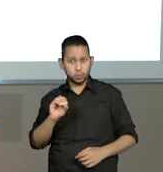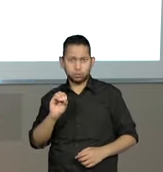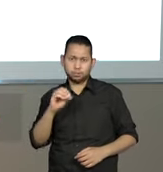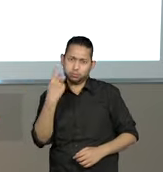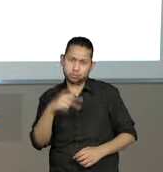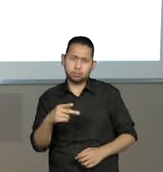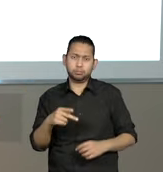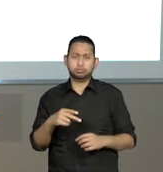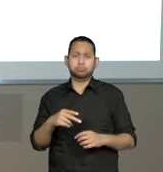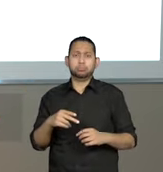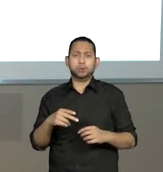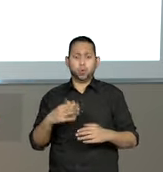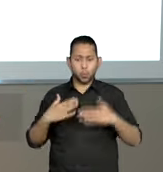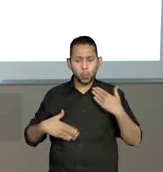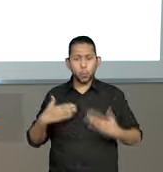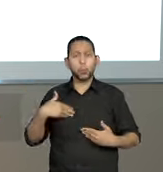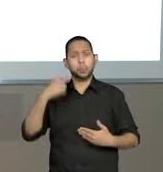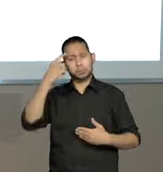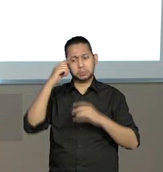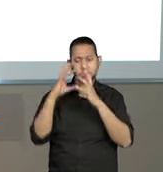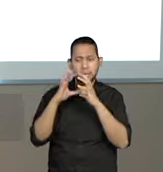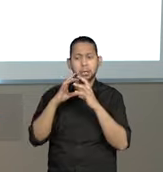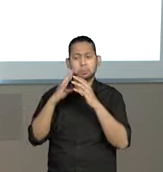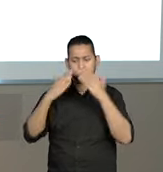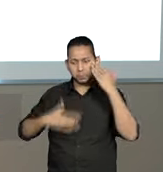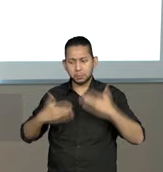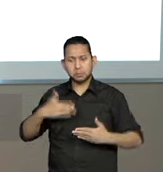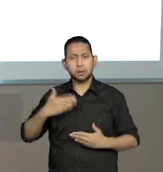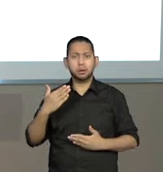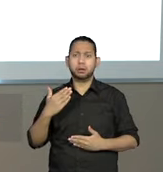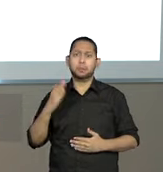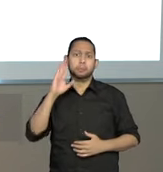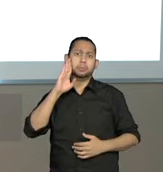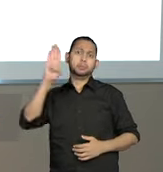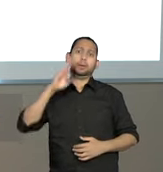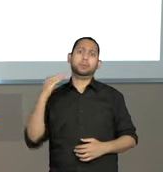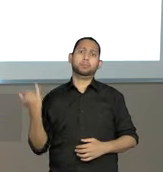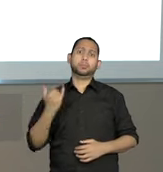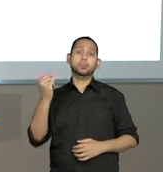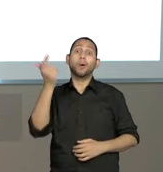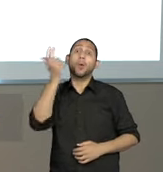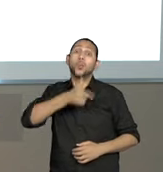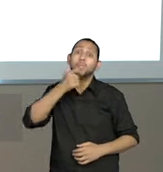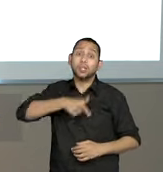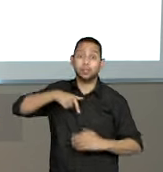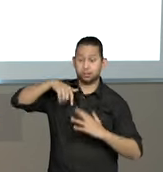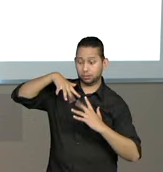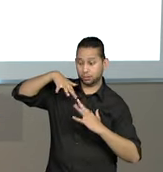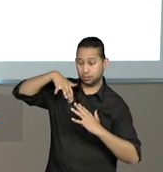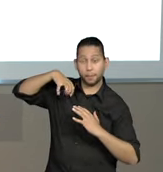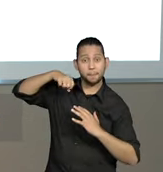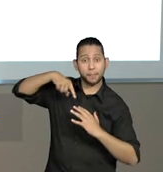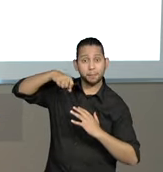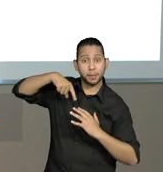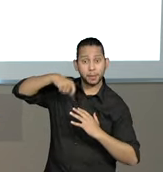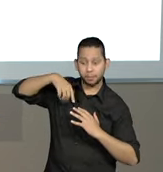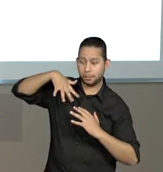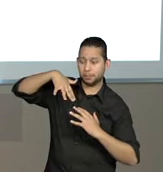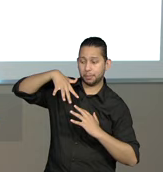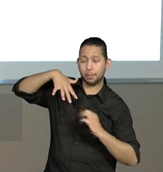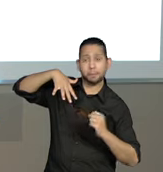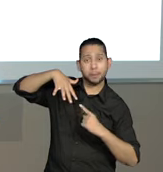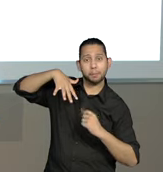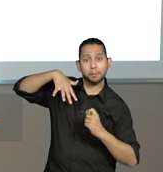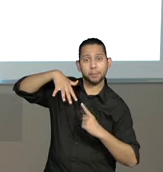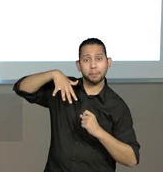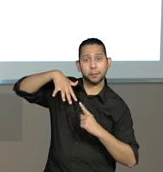que ter ele para conseguir transmitir essas informações, tá? Para sustentar esses neurônios,